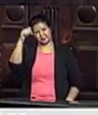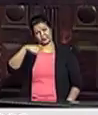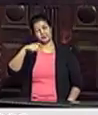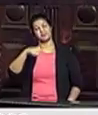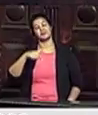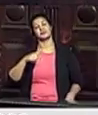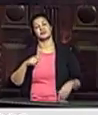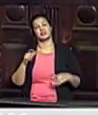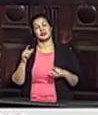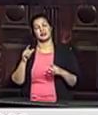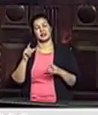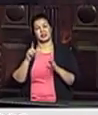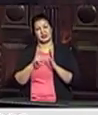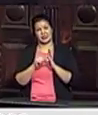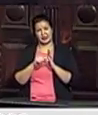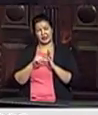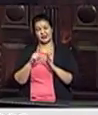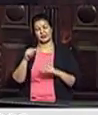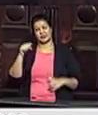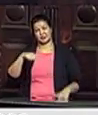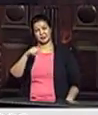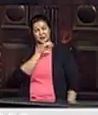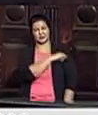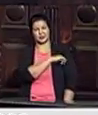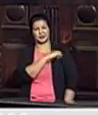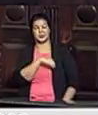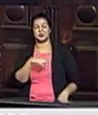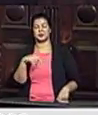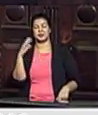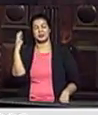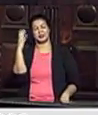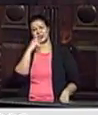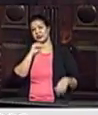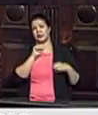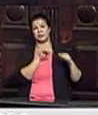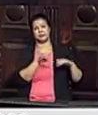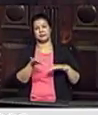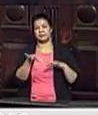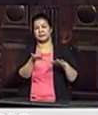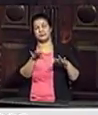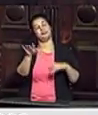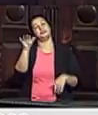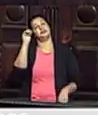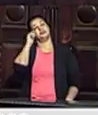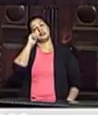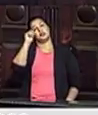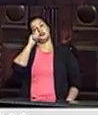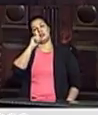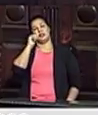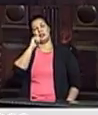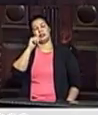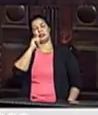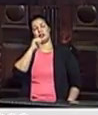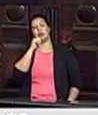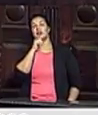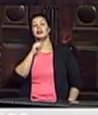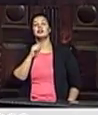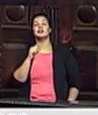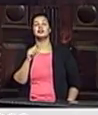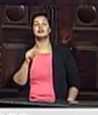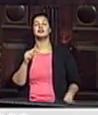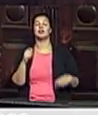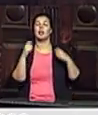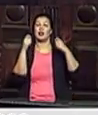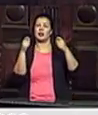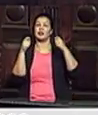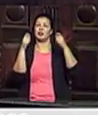do Rio uma linda manifestação, uma linda caminhada das mulheres em torno da